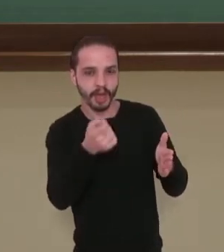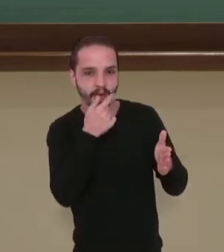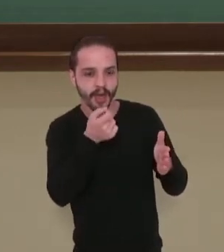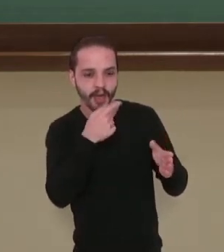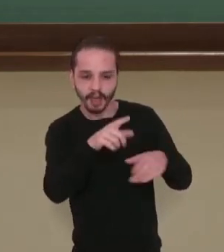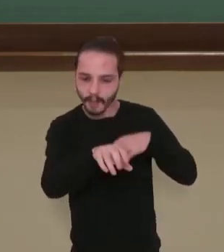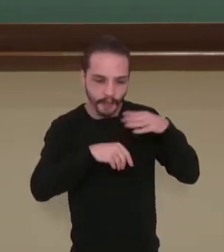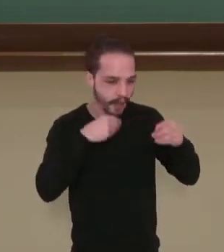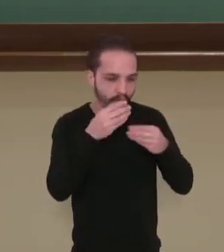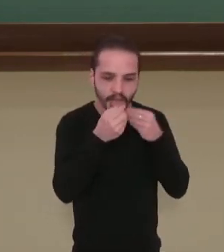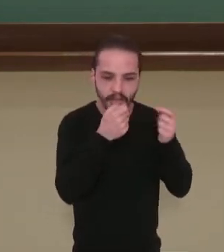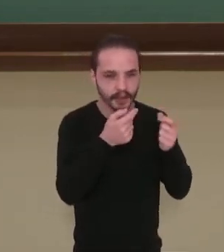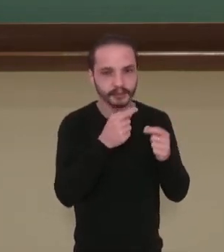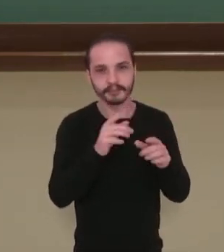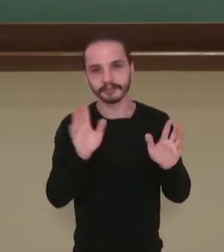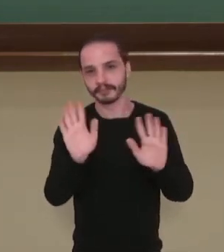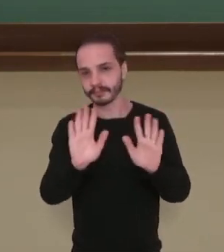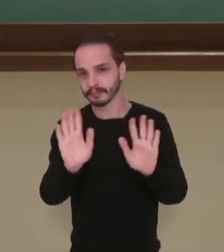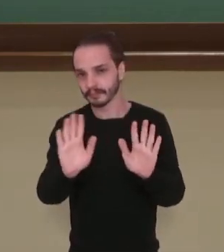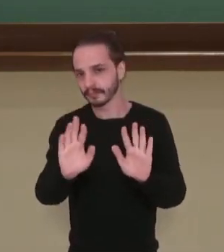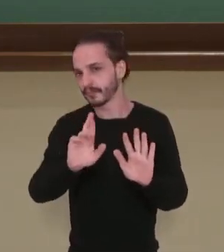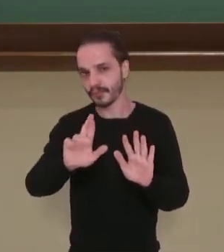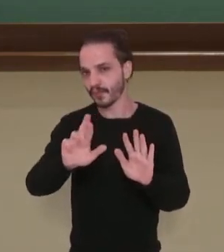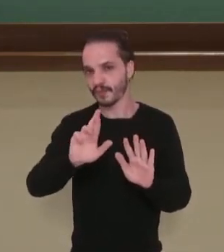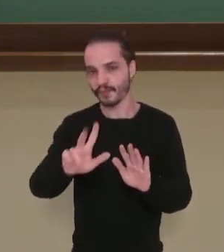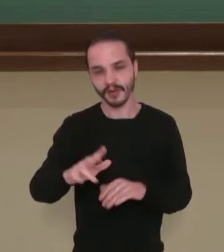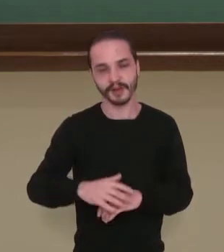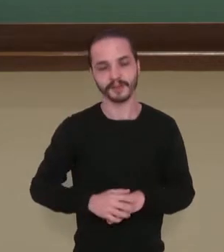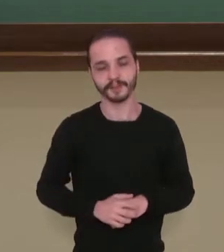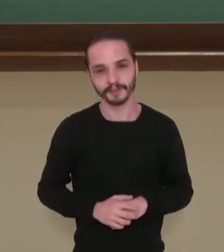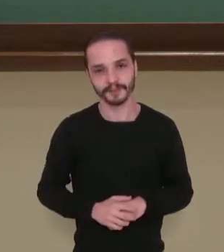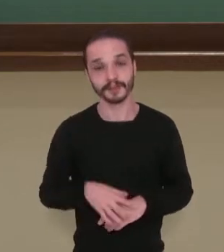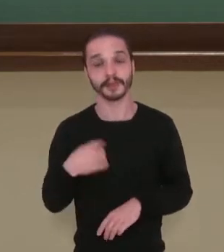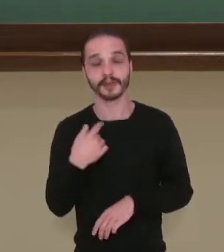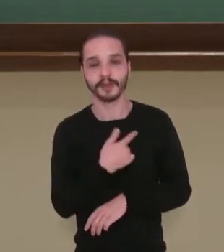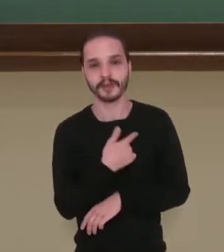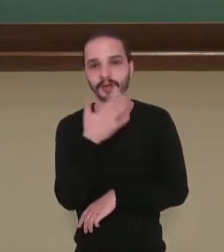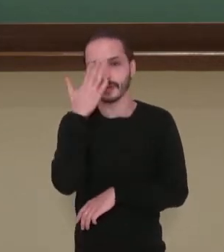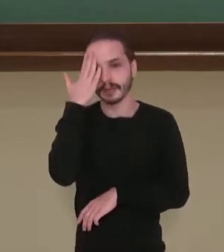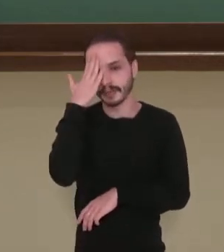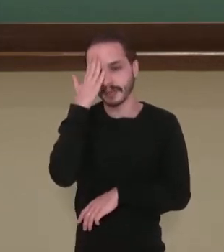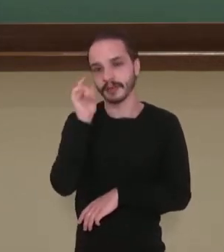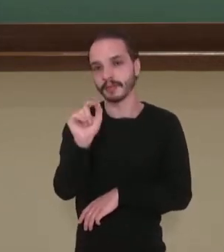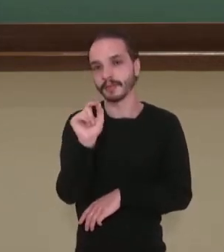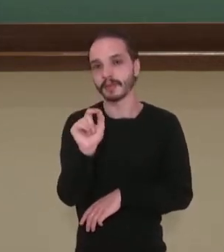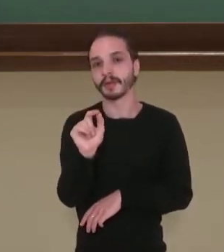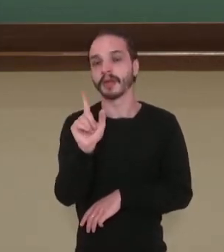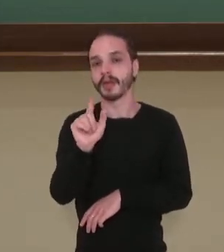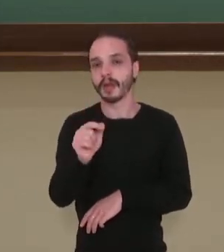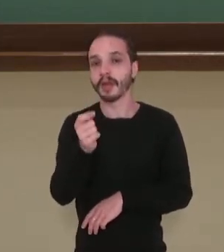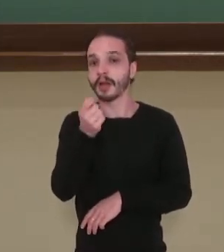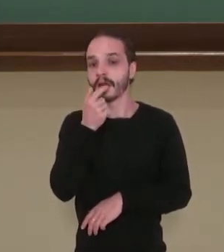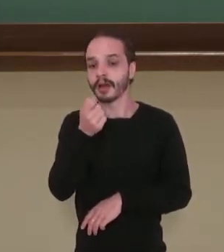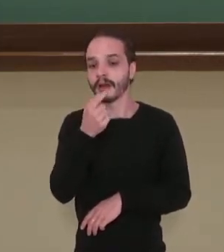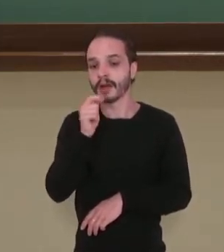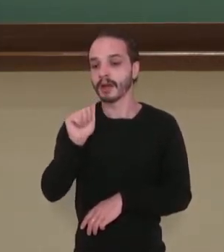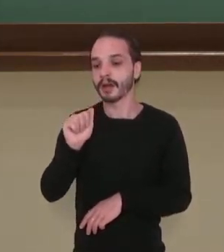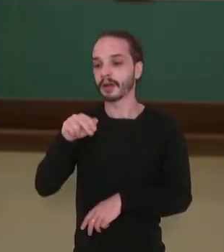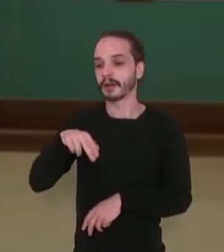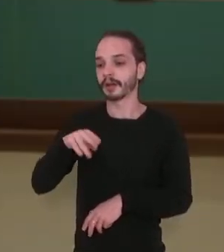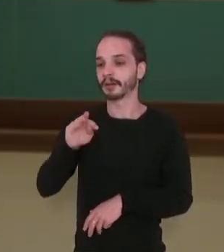já vamos tomando. Não funciona assim, tá? Nós já sabemos que o uso é de antibiótico. No